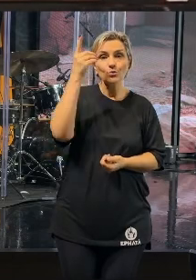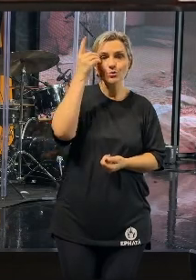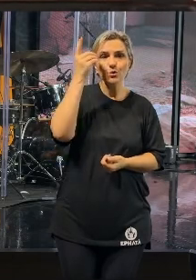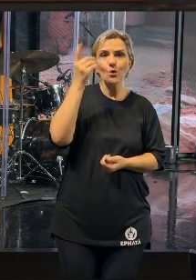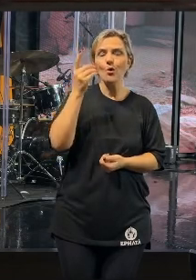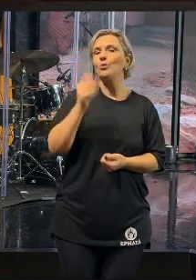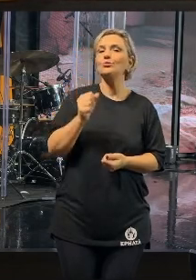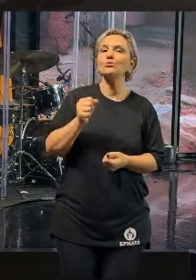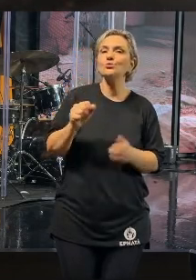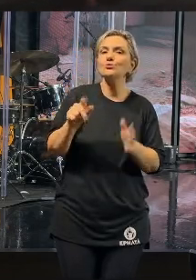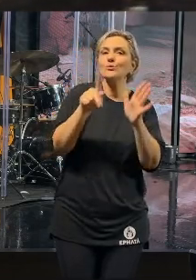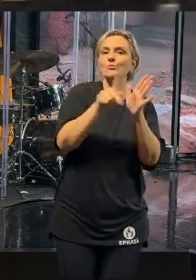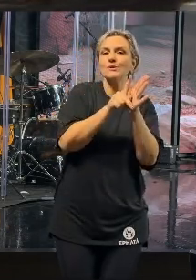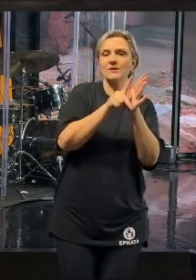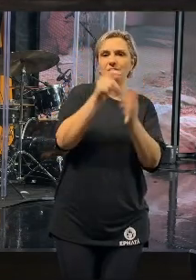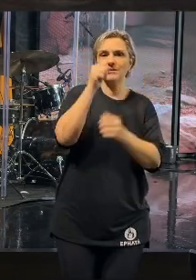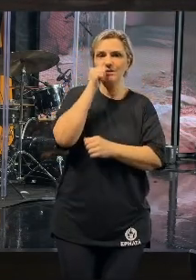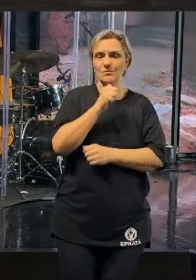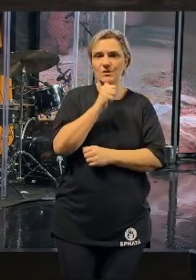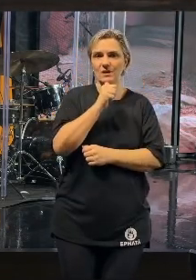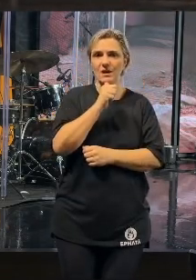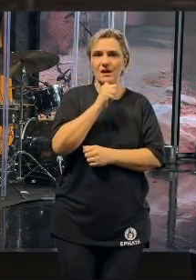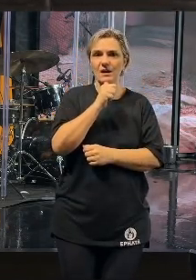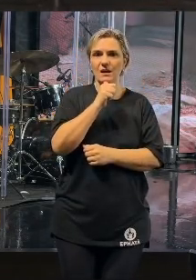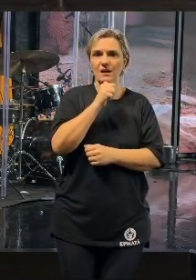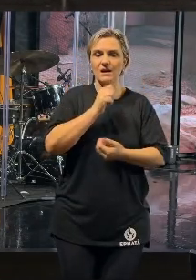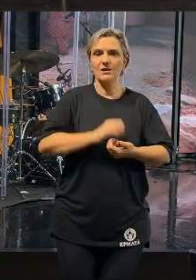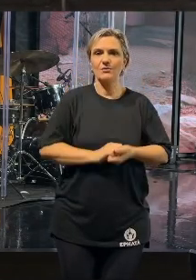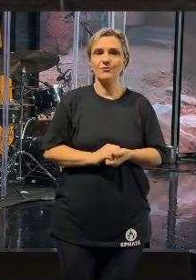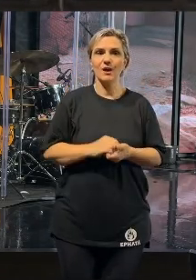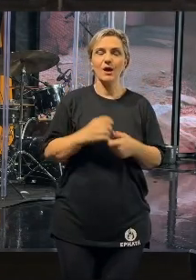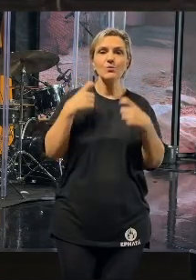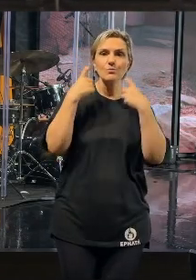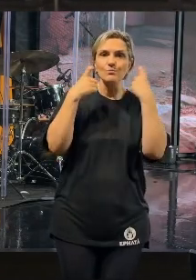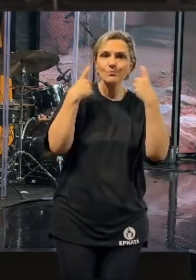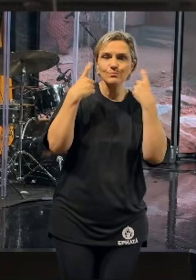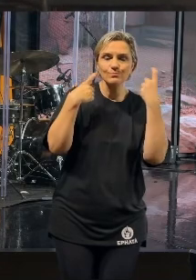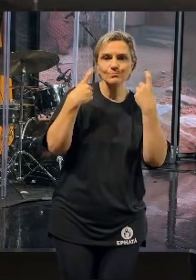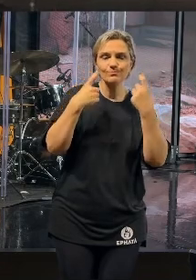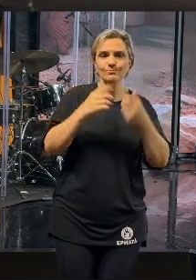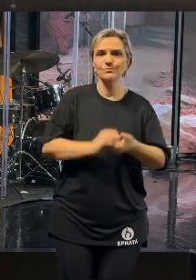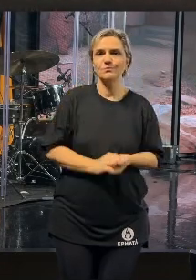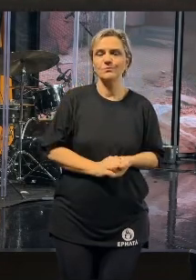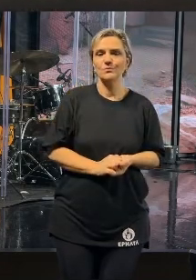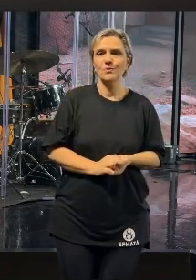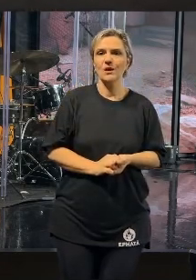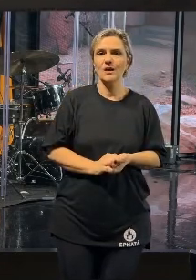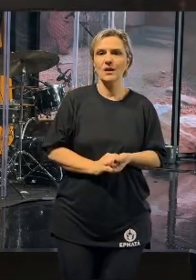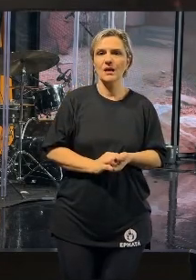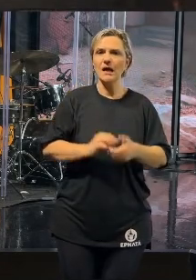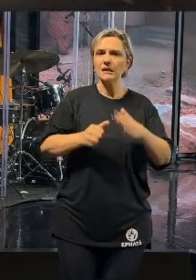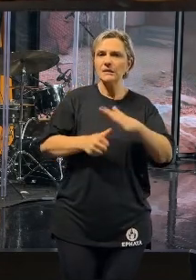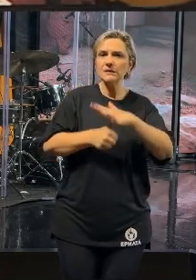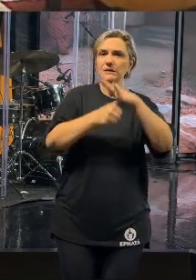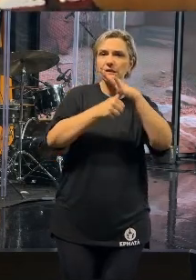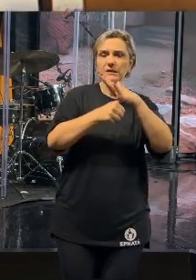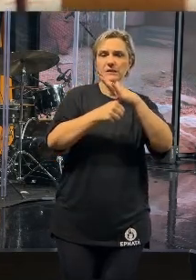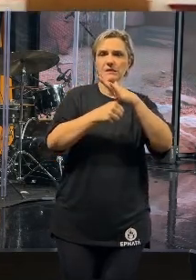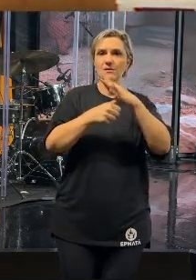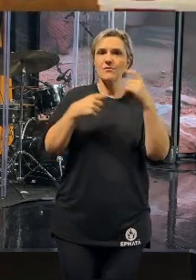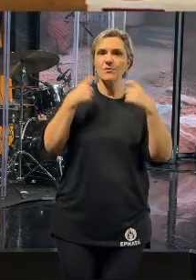surtam, para não dizer ficaram endemoniados. As autoridades